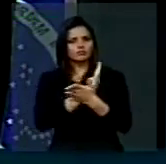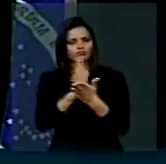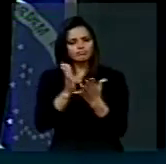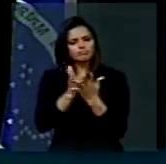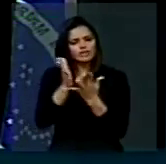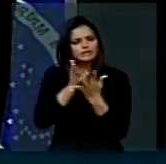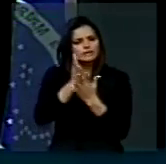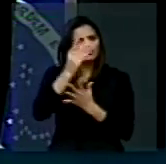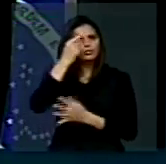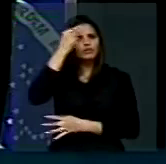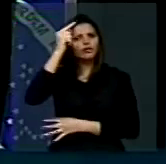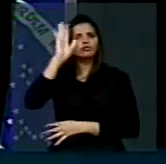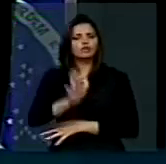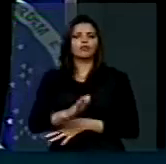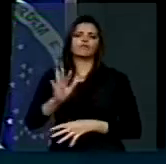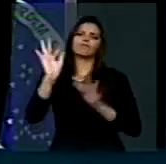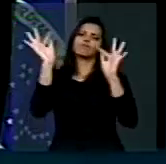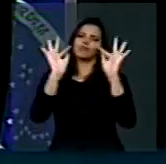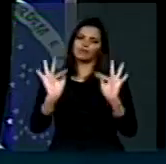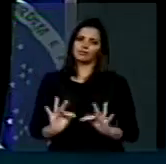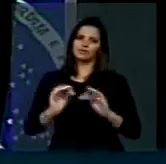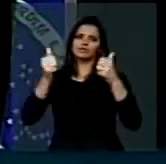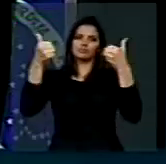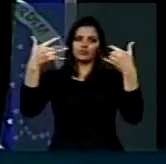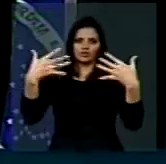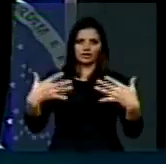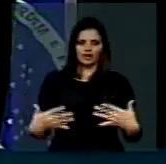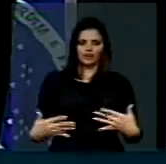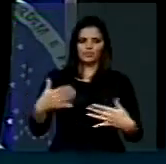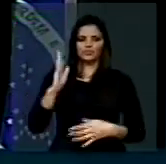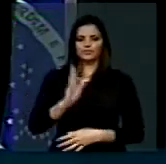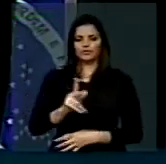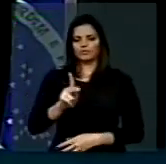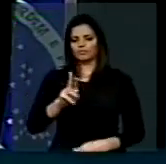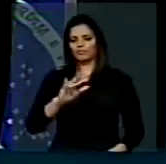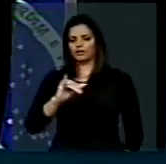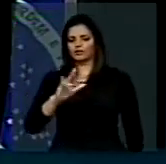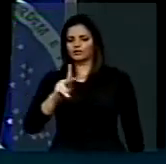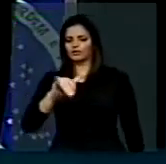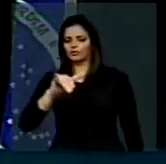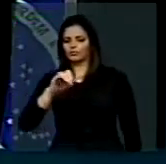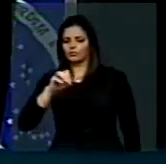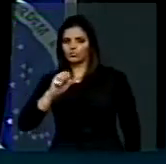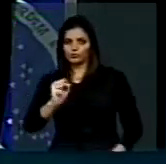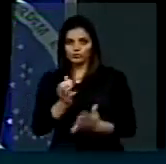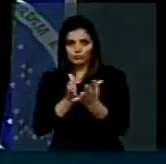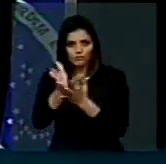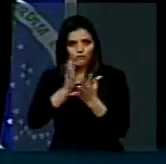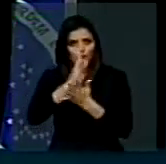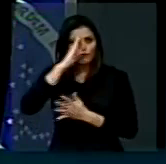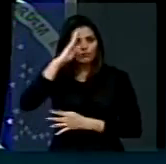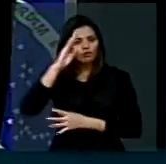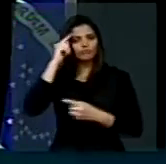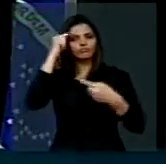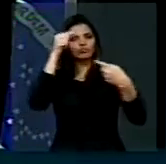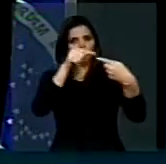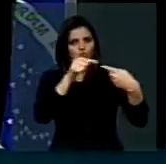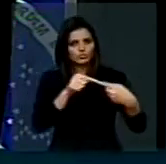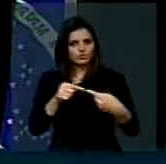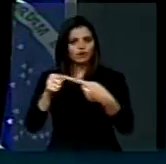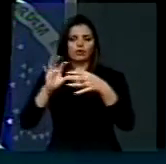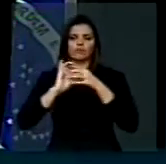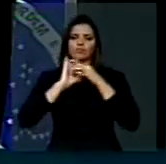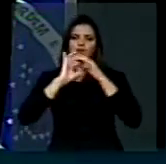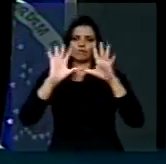feliz que alguns já tenham sido aqui destacados pelo relator como princípios fundamentais, caminham para a construção de consenso, a liberdade